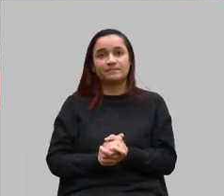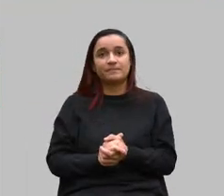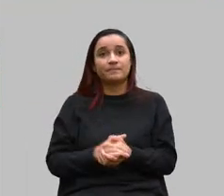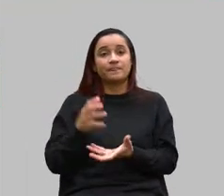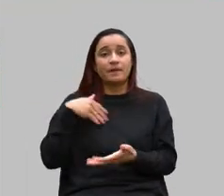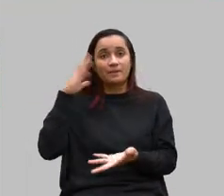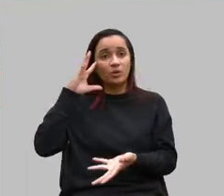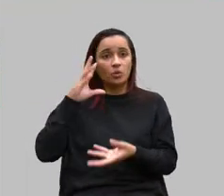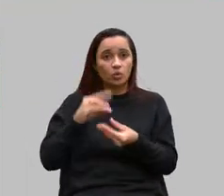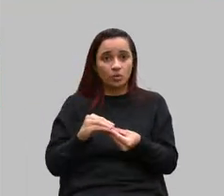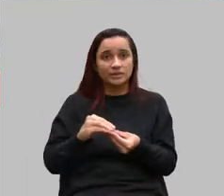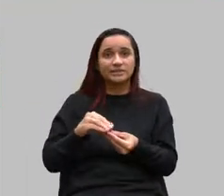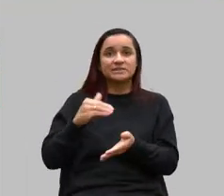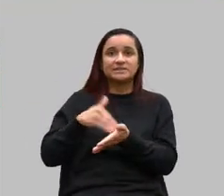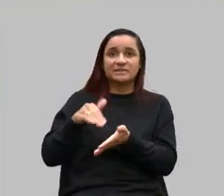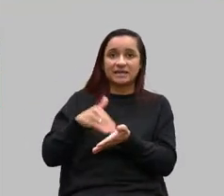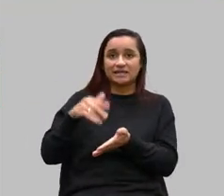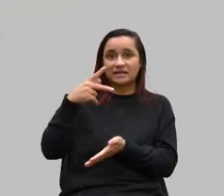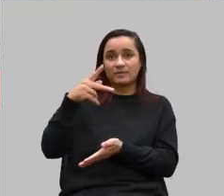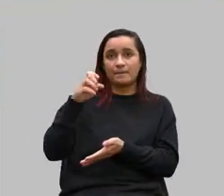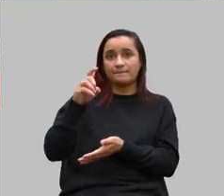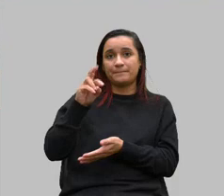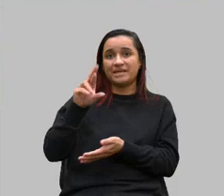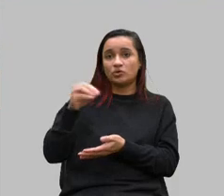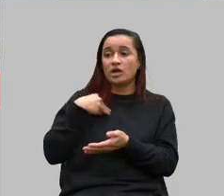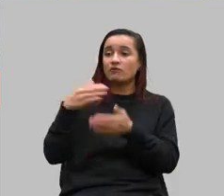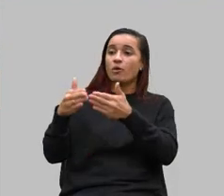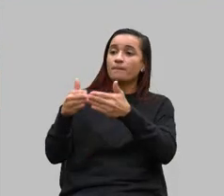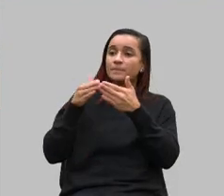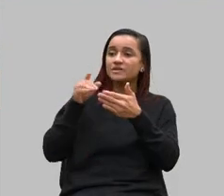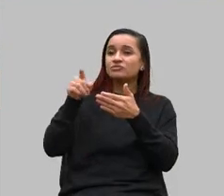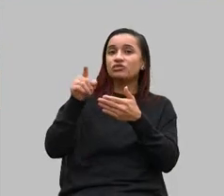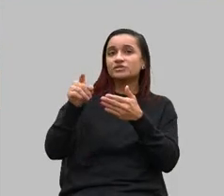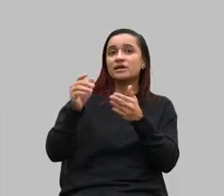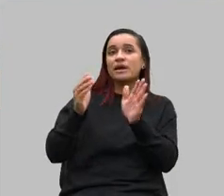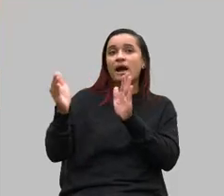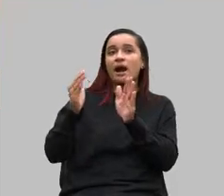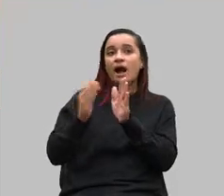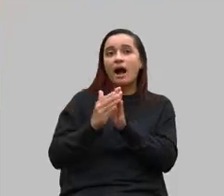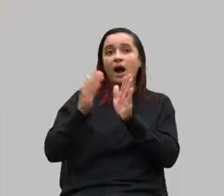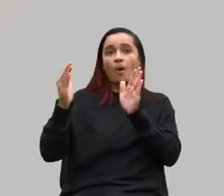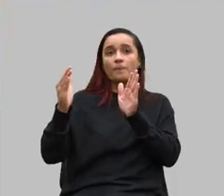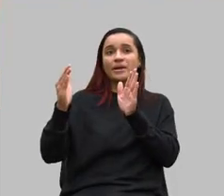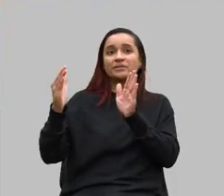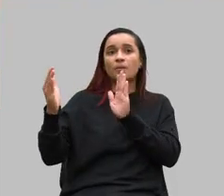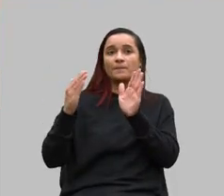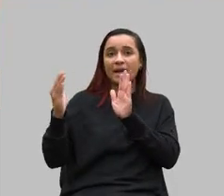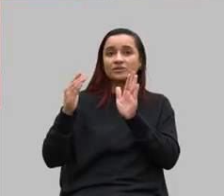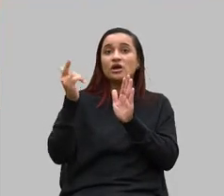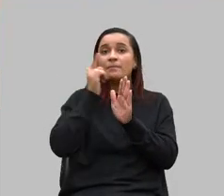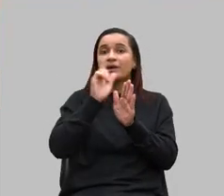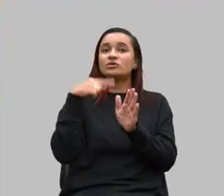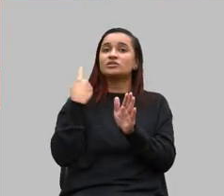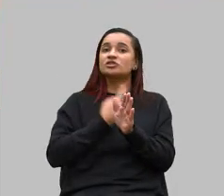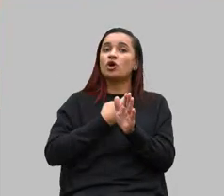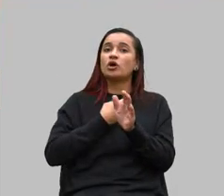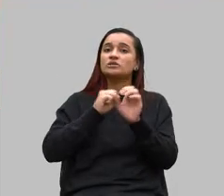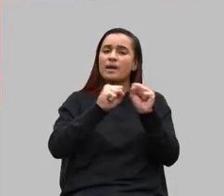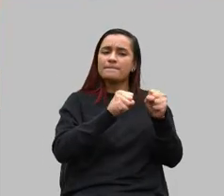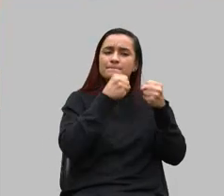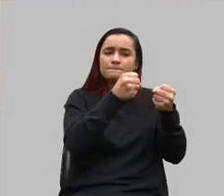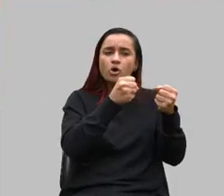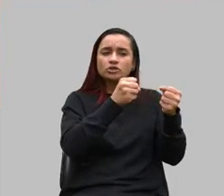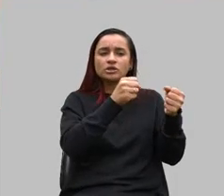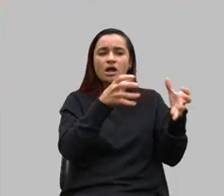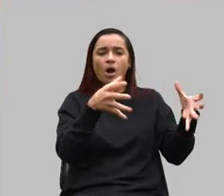secretário Pedro eu só vou te pedir para prorrogar um pouco mais os prazos pra gente poder empoderar todo o movimento